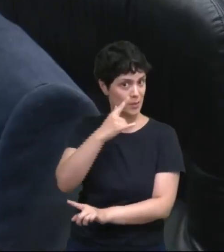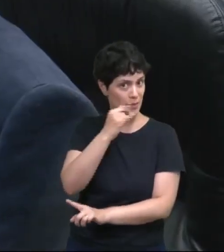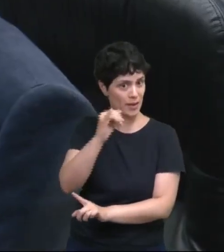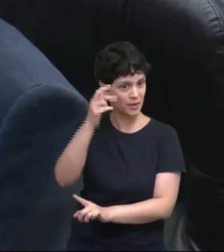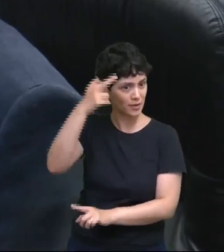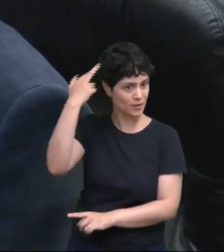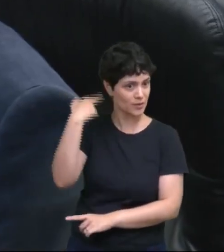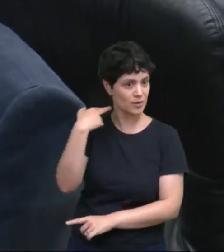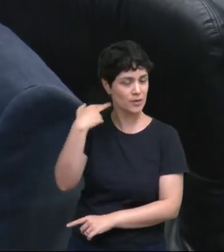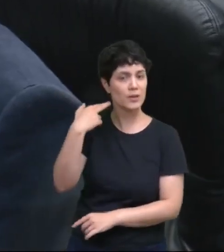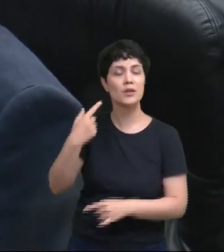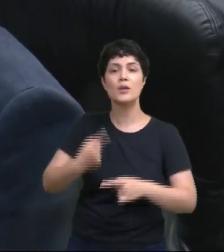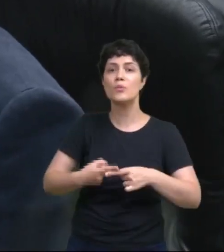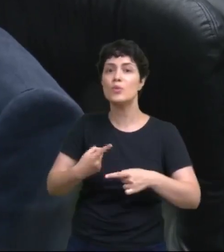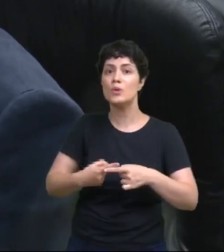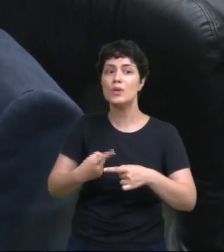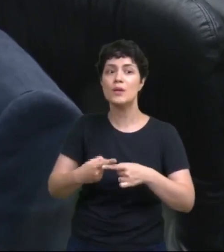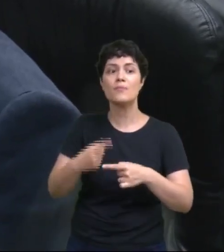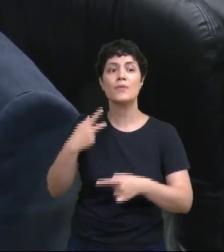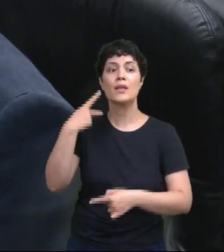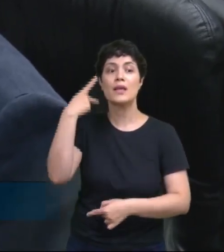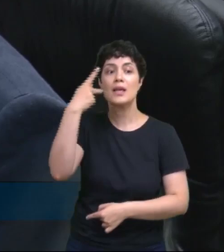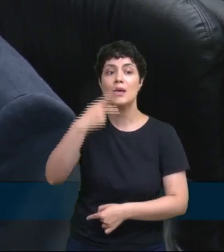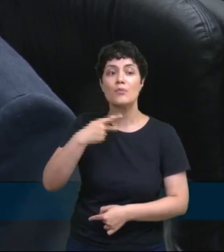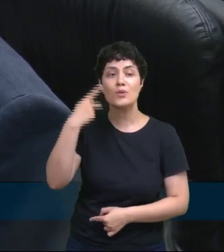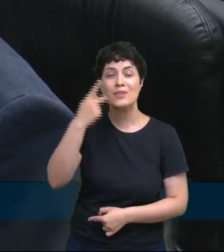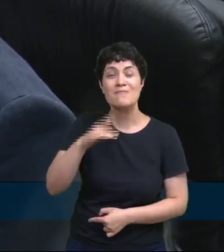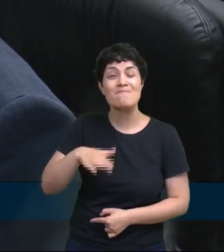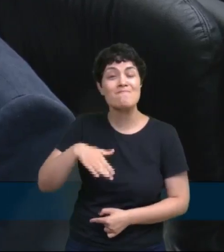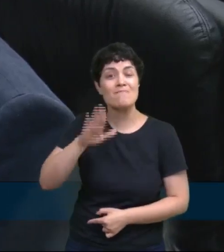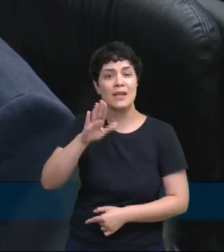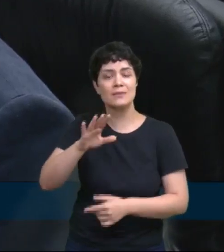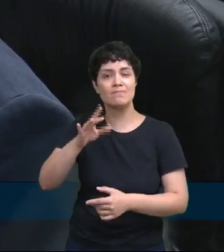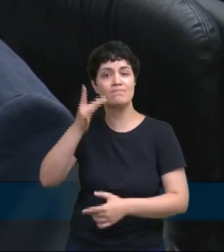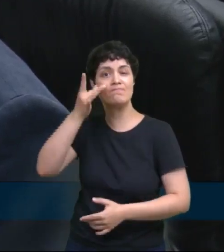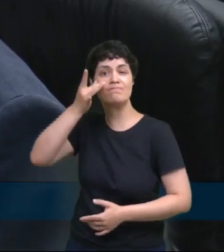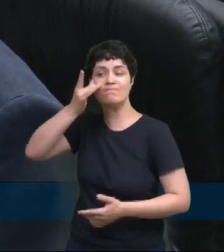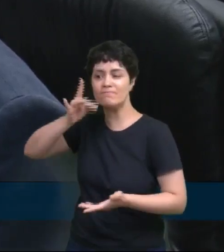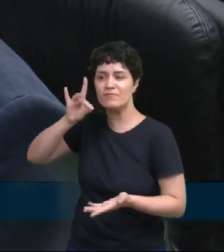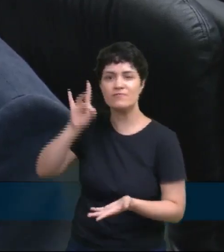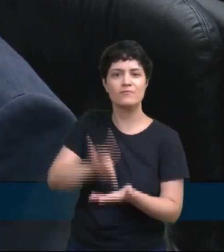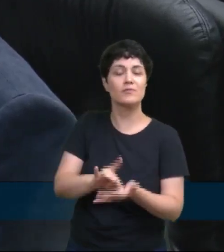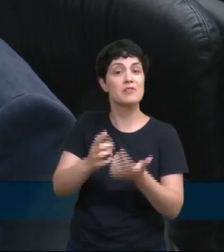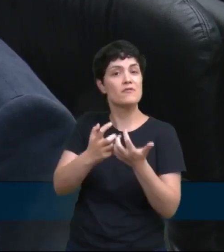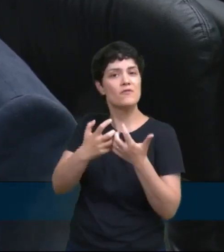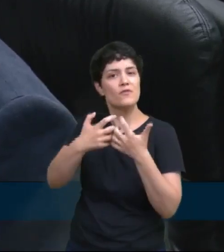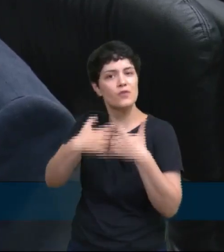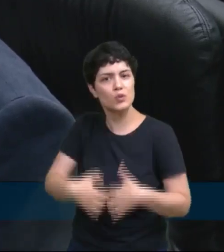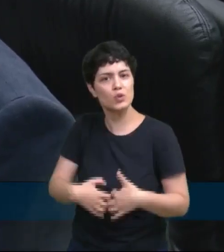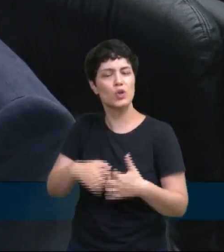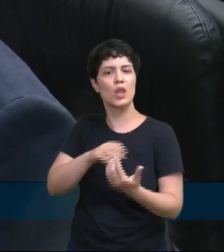a política mais efetiva que já existiu no estado do Paraná